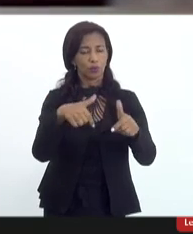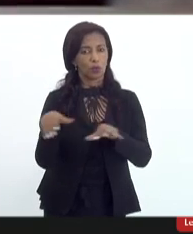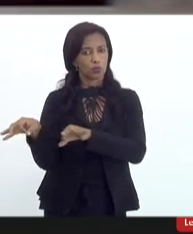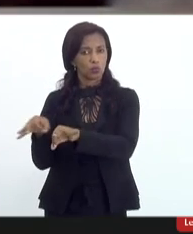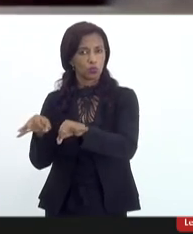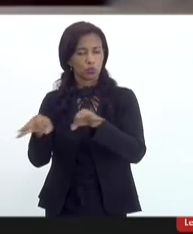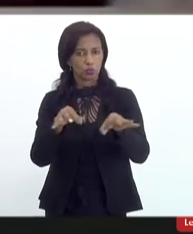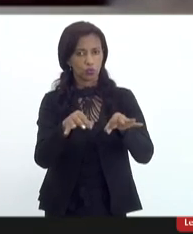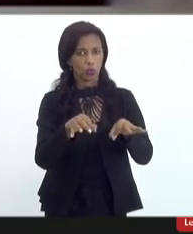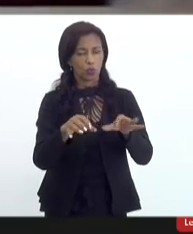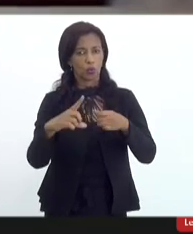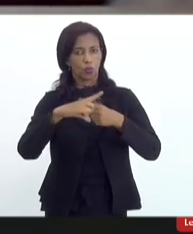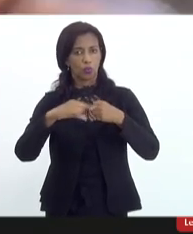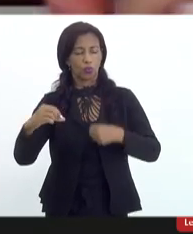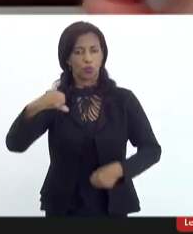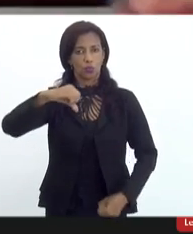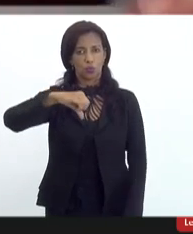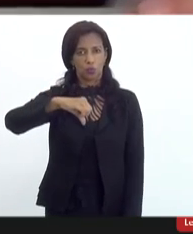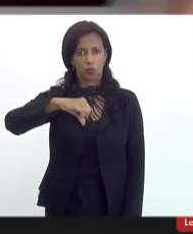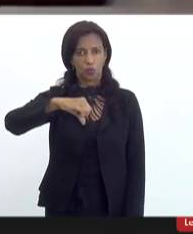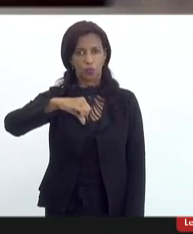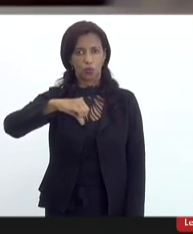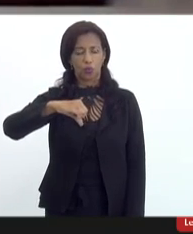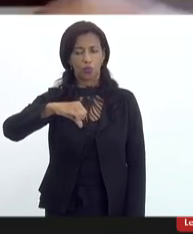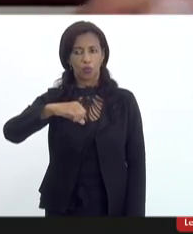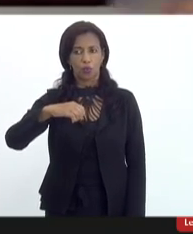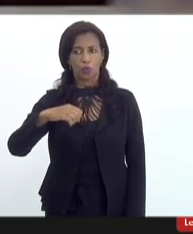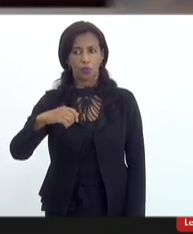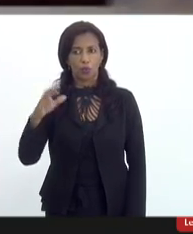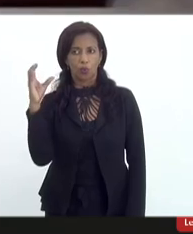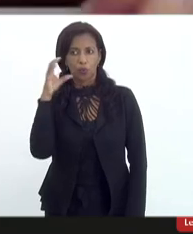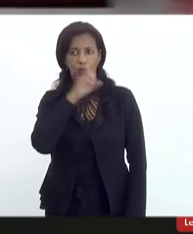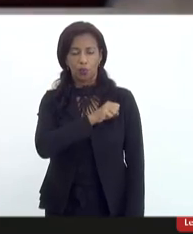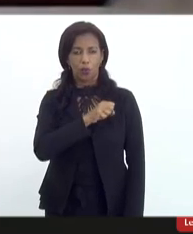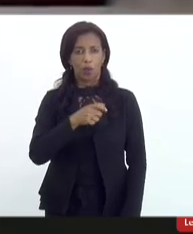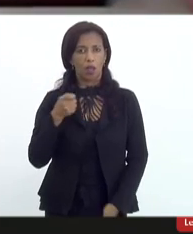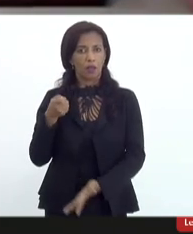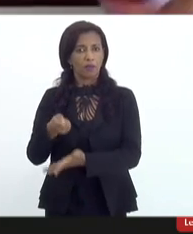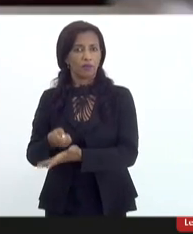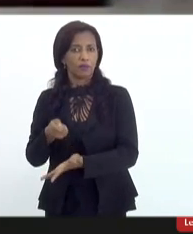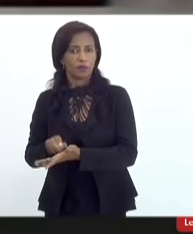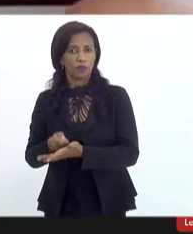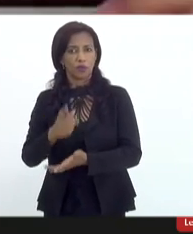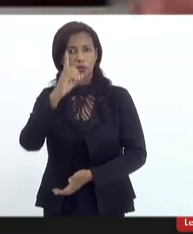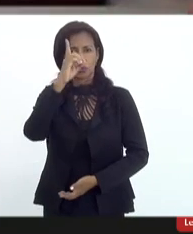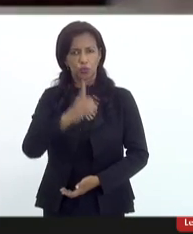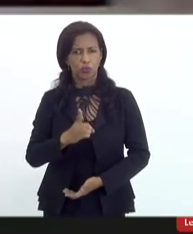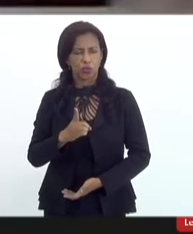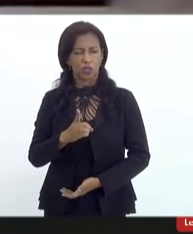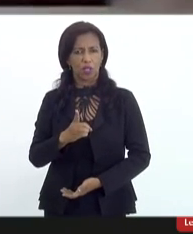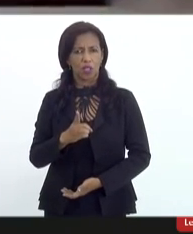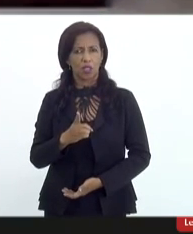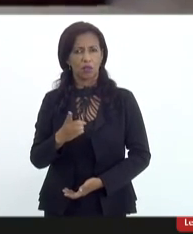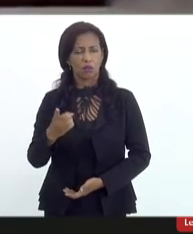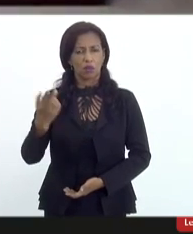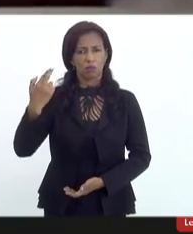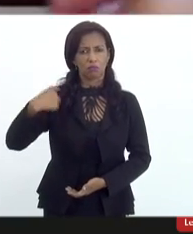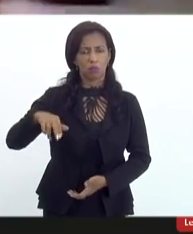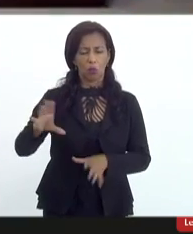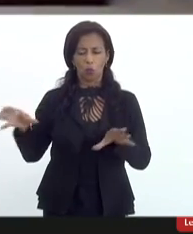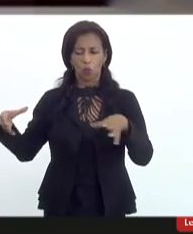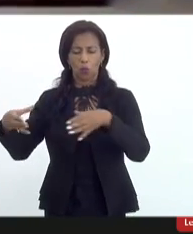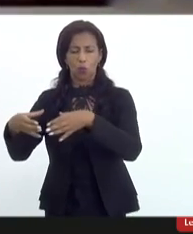agentes, no artigo 9º, a imediata e plena efetividade dos direitos e garantias individuais e